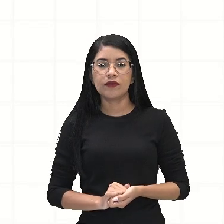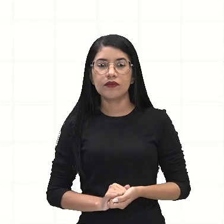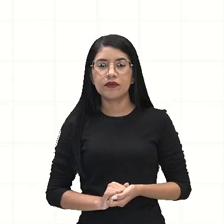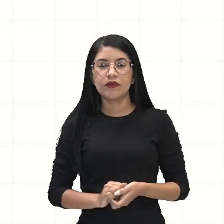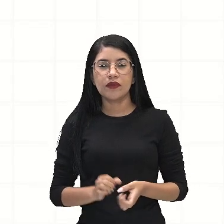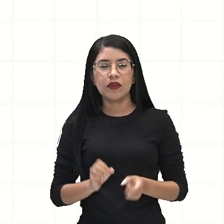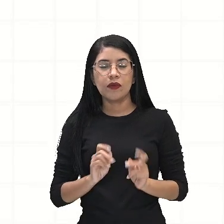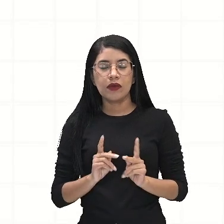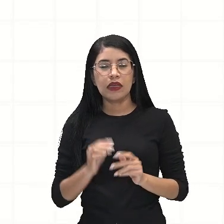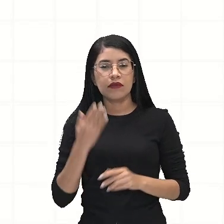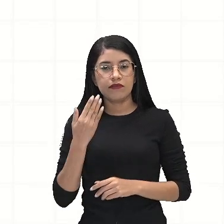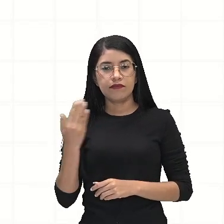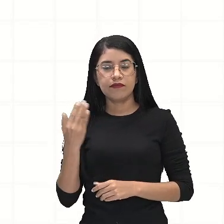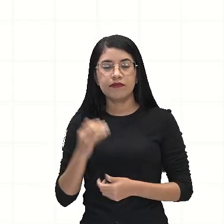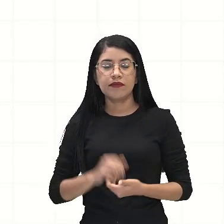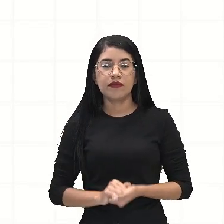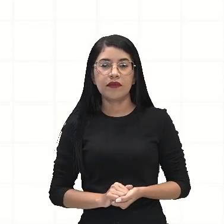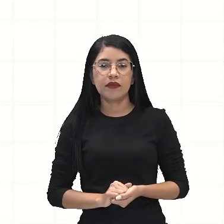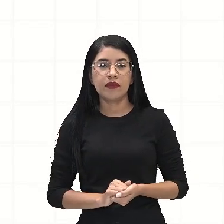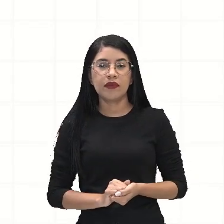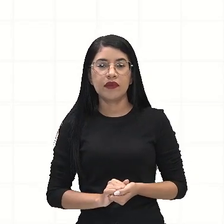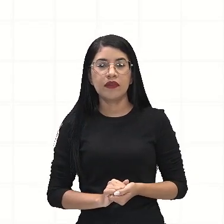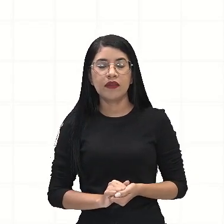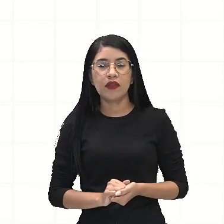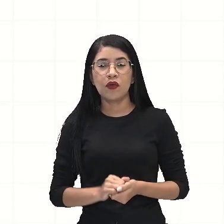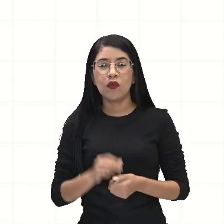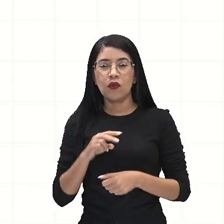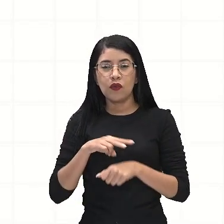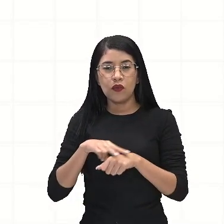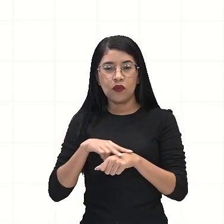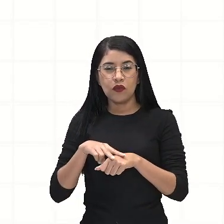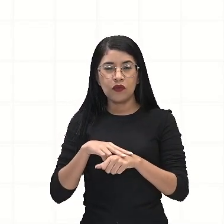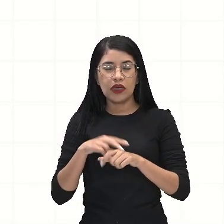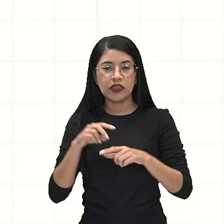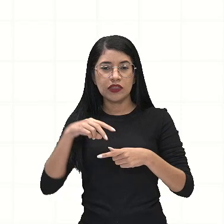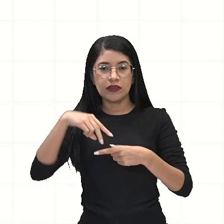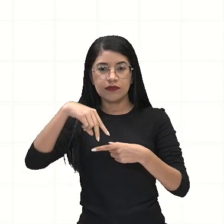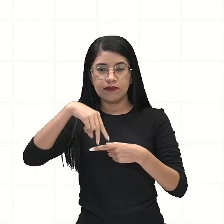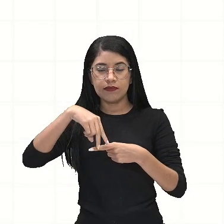para recapitular, aqui o delta menor do que 0,